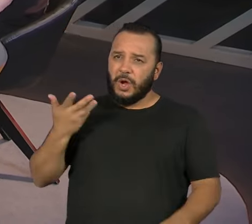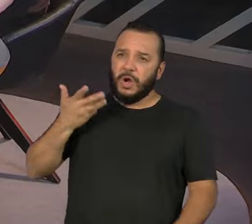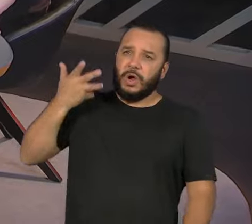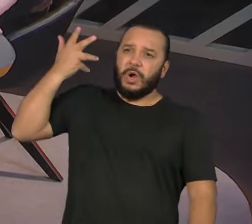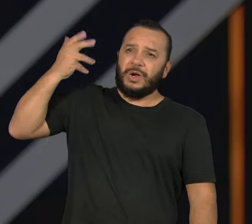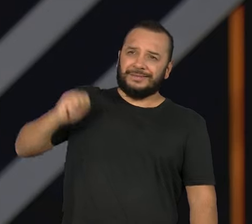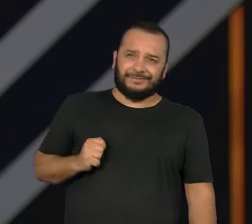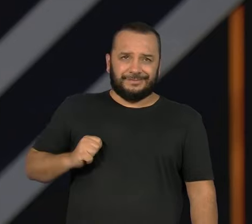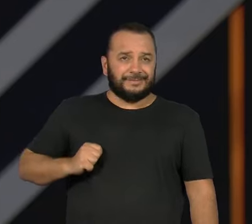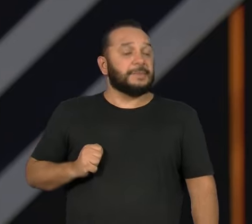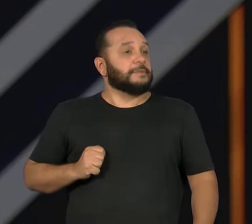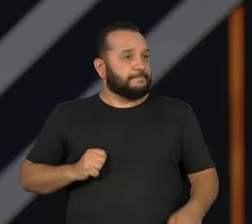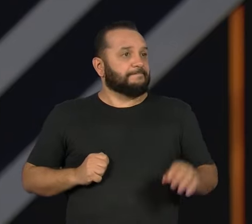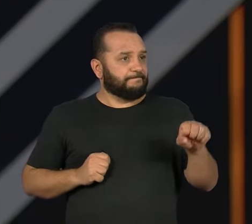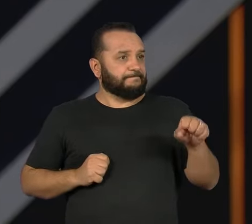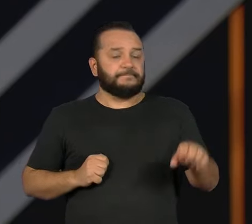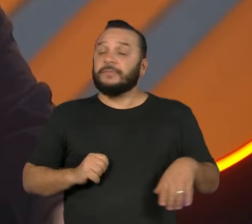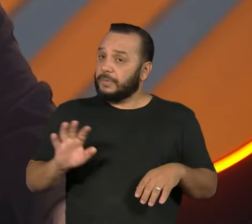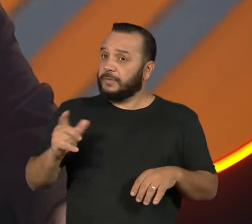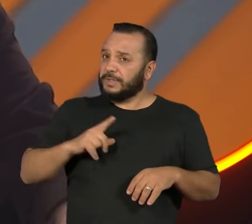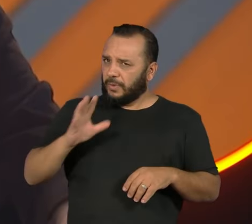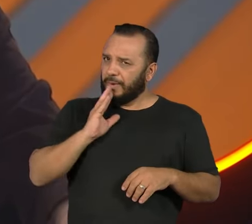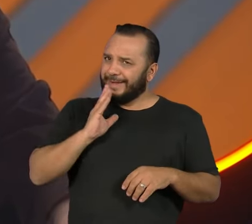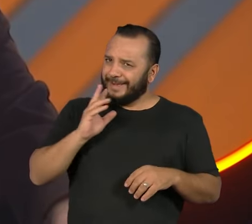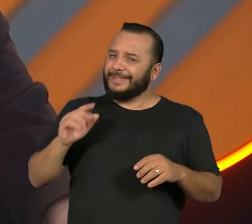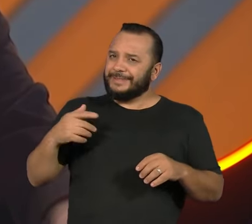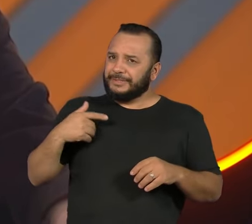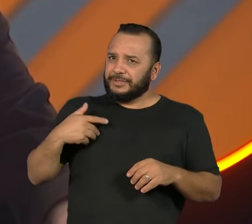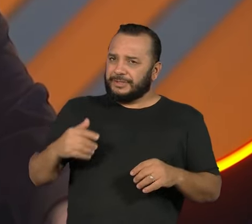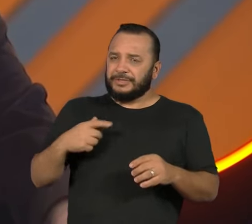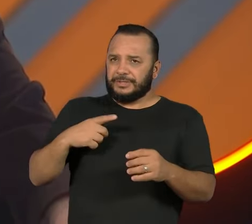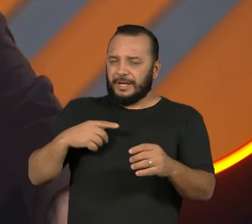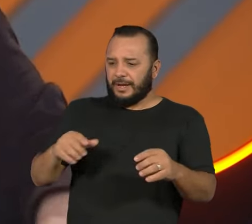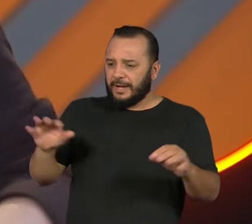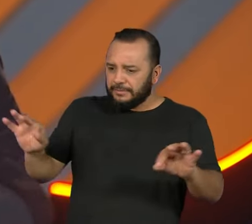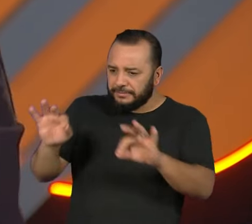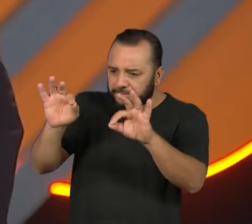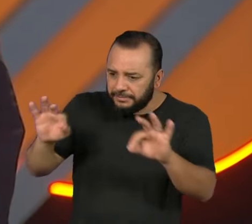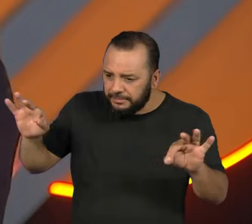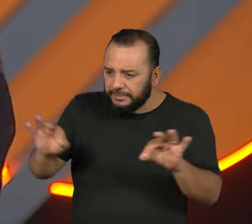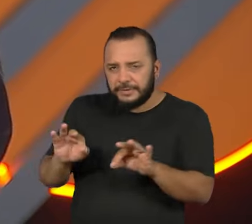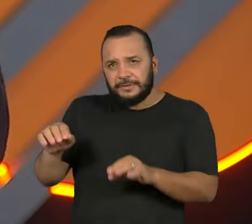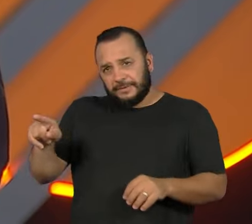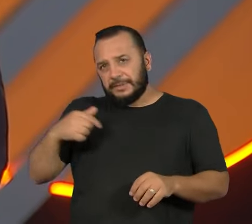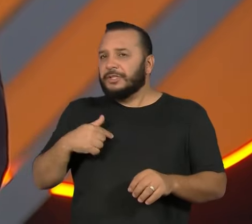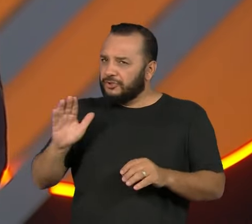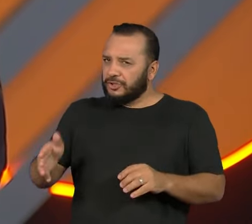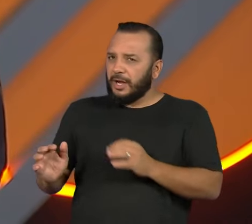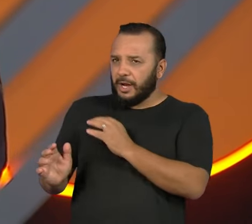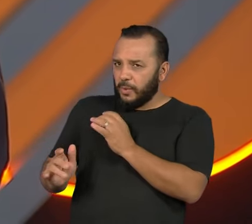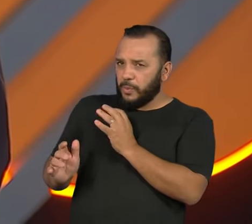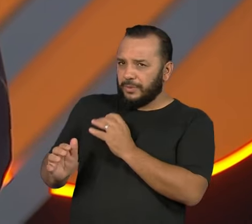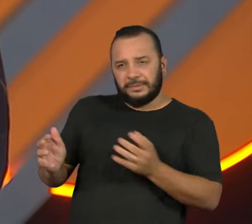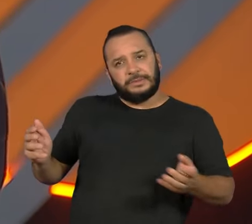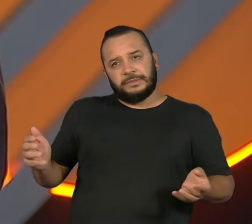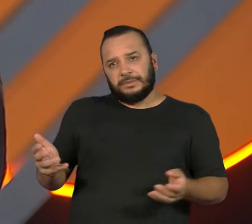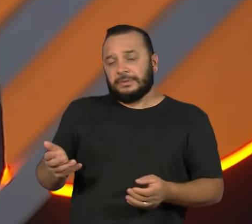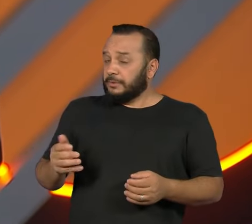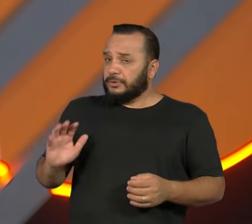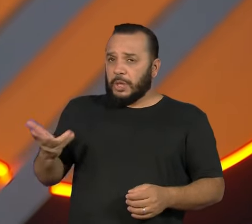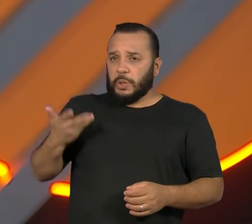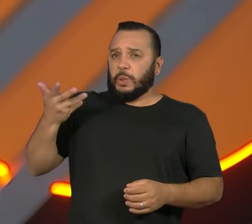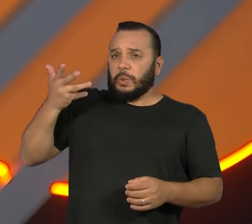muito tempo. Inclusive, domina a pauta, sim, chegou a tocar em orquestras, sim, e tal. É, o que aconteceu quando